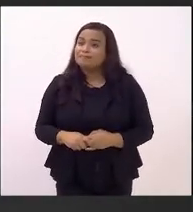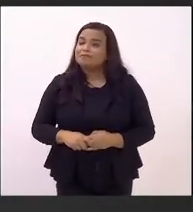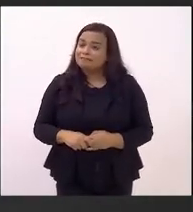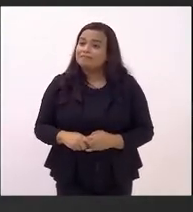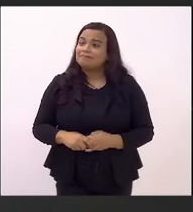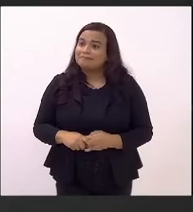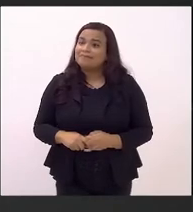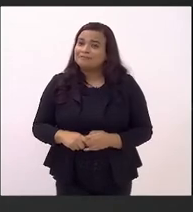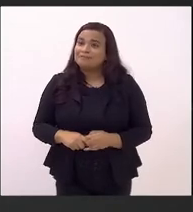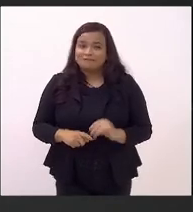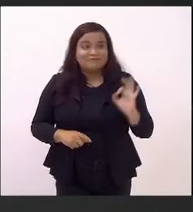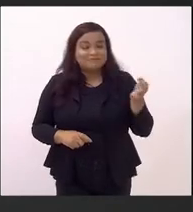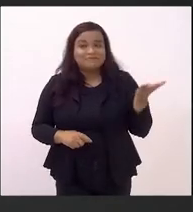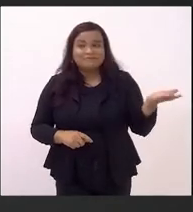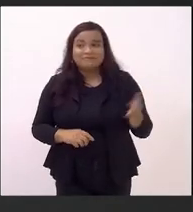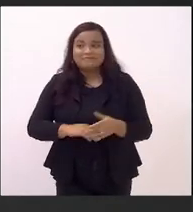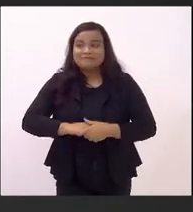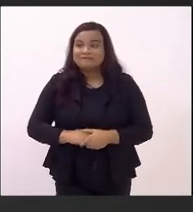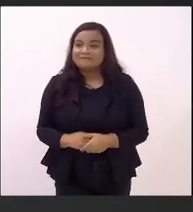Não é isso?